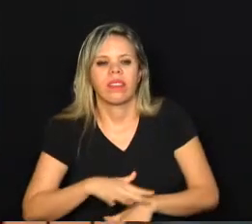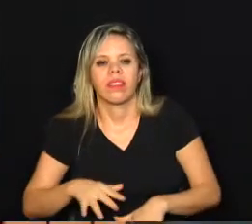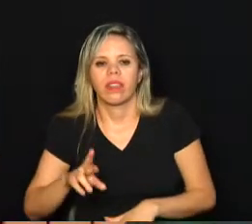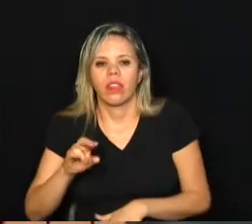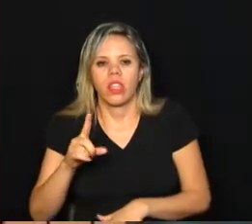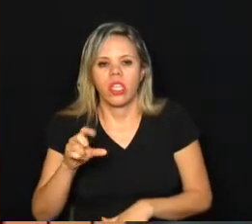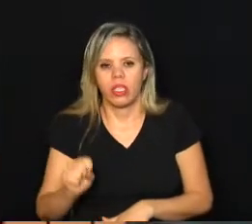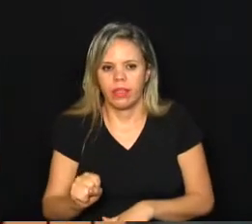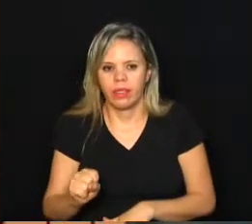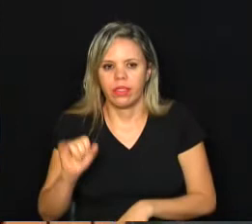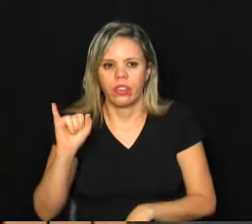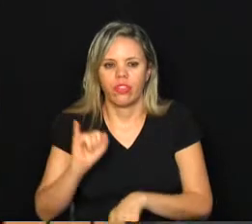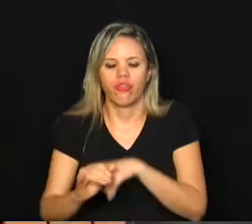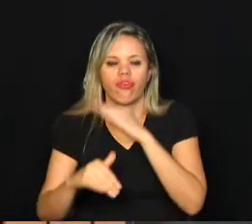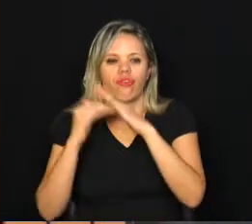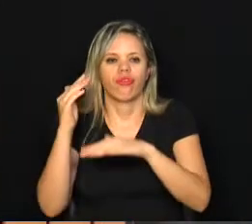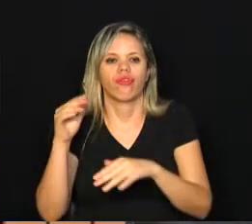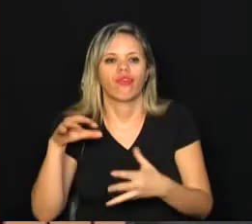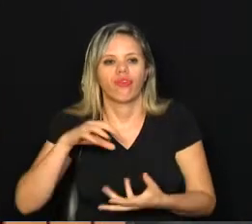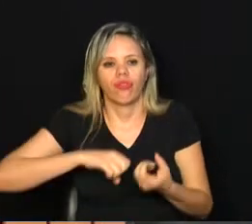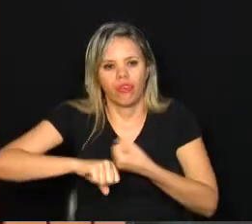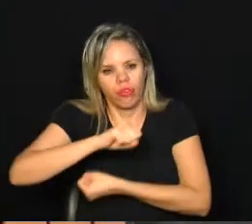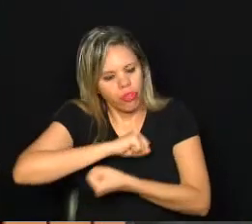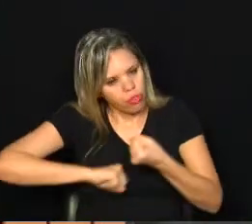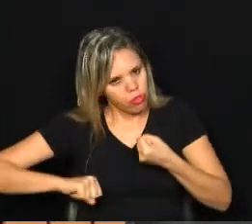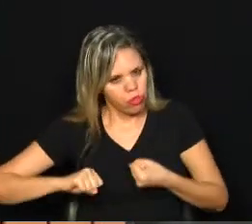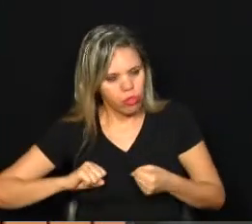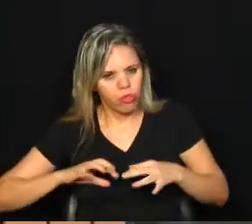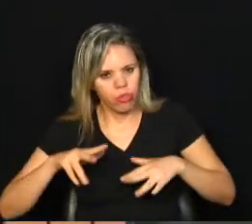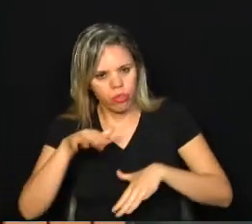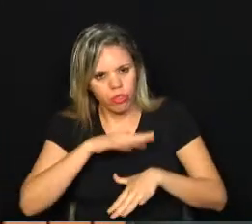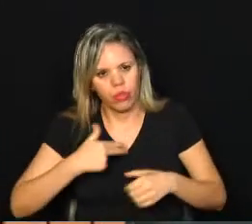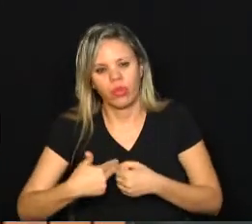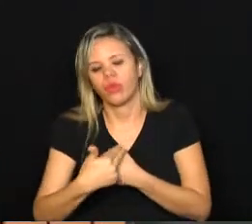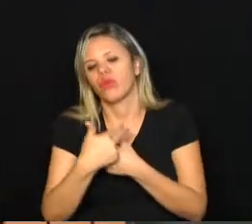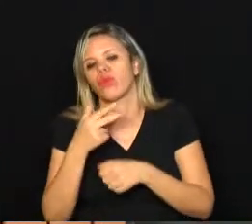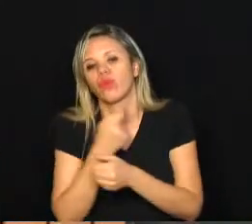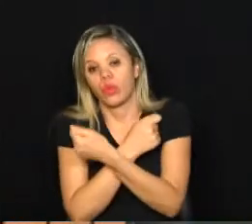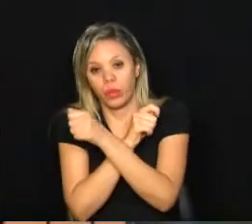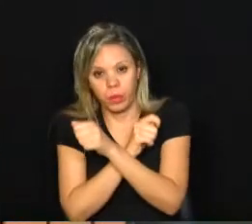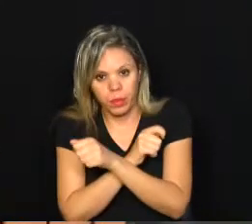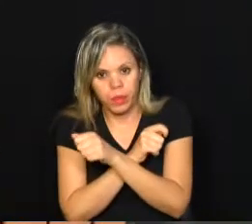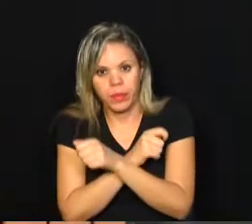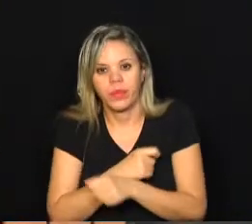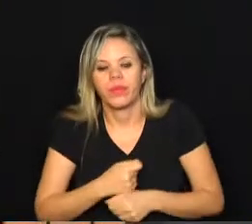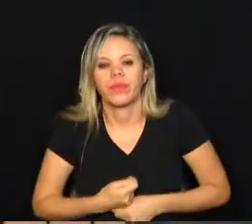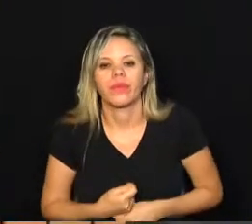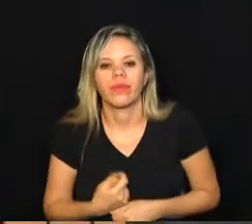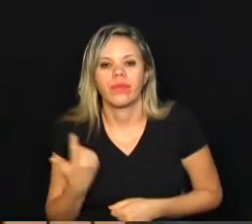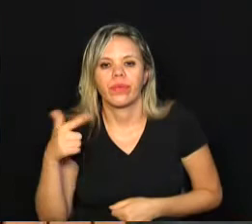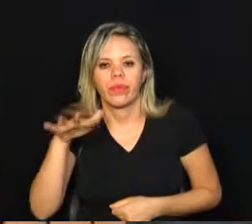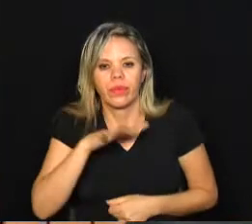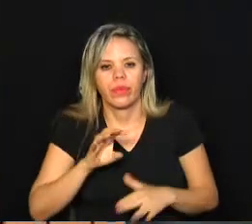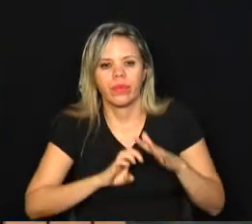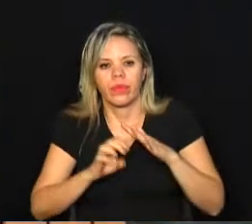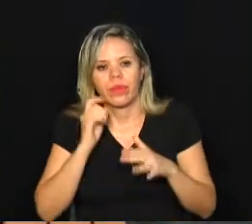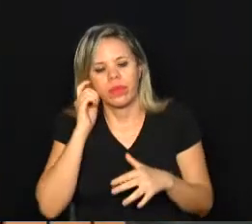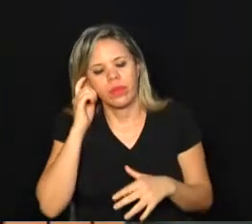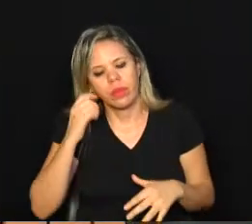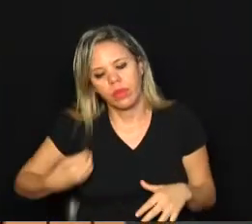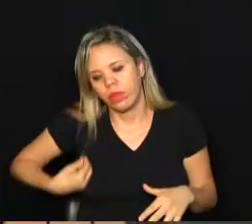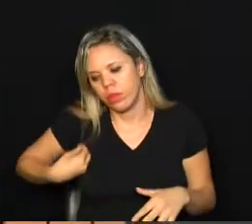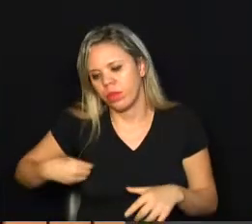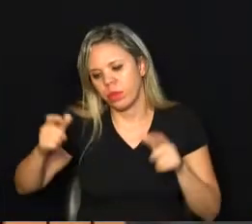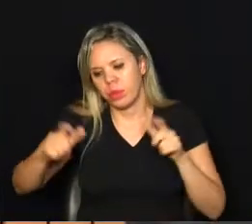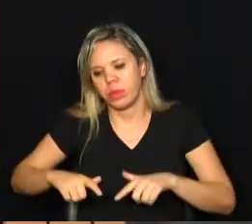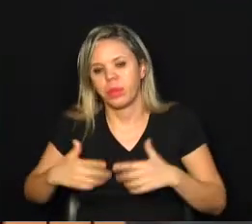Hub Internacional de Desenvolvimento Sustentável, todo engloba toda a área da Unicamp, da PUC e de outras empresas que existem ali na